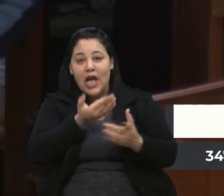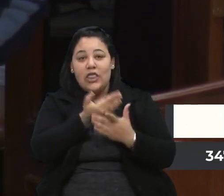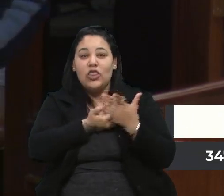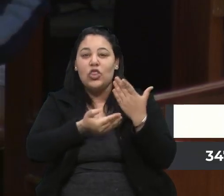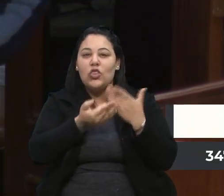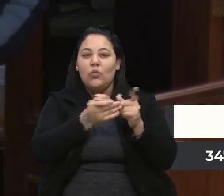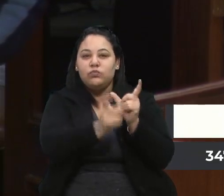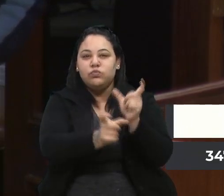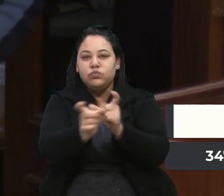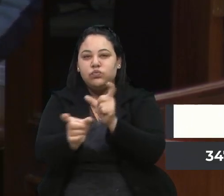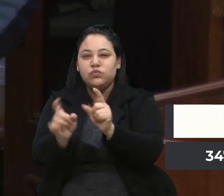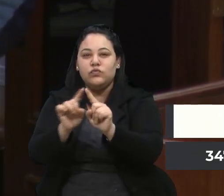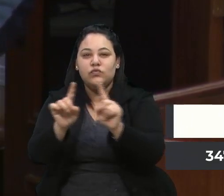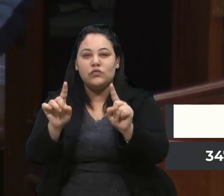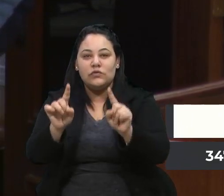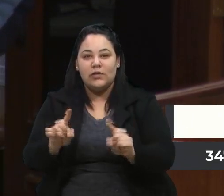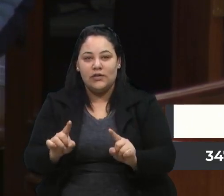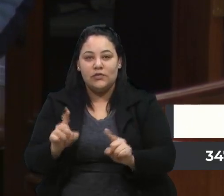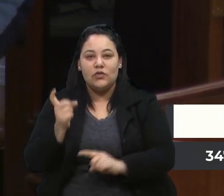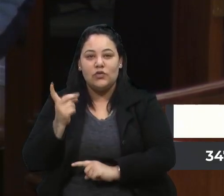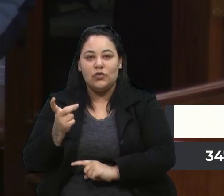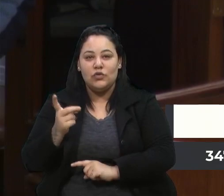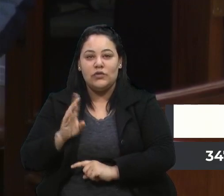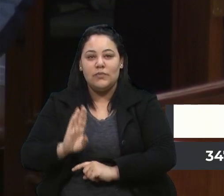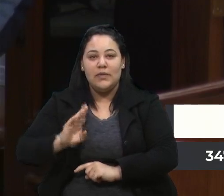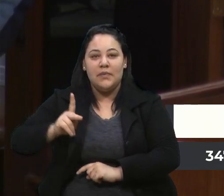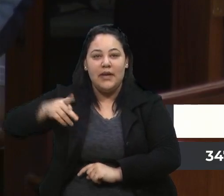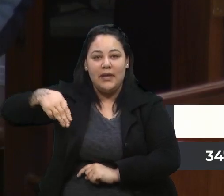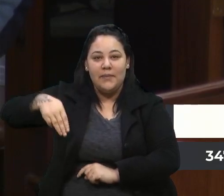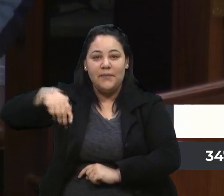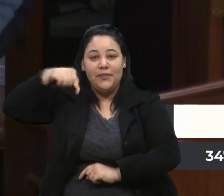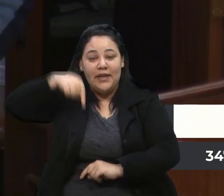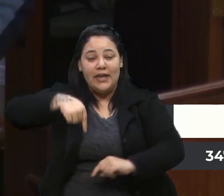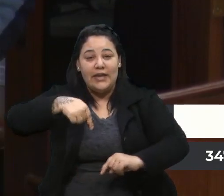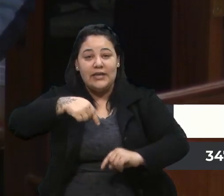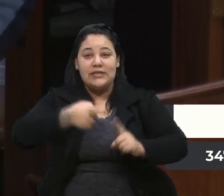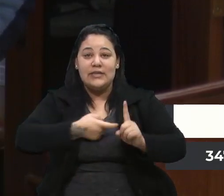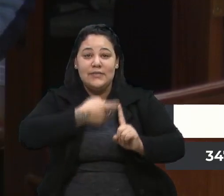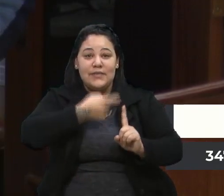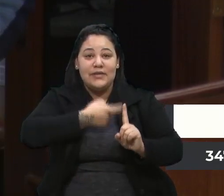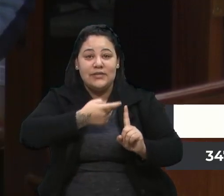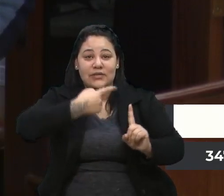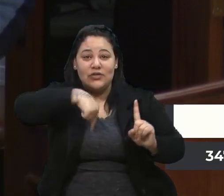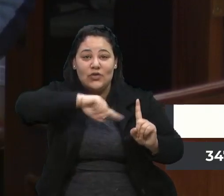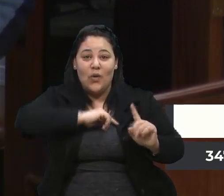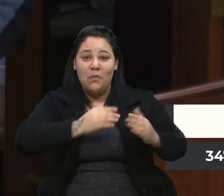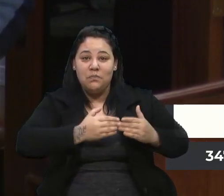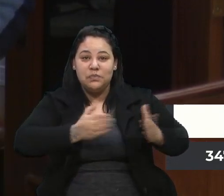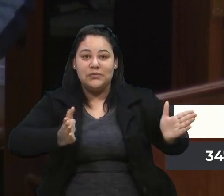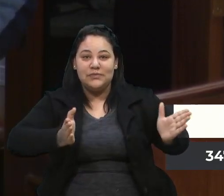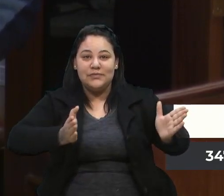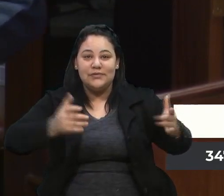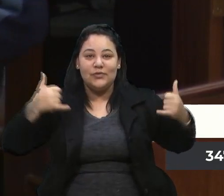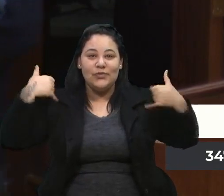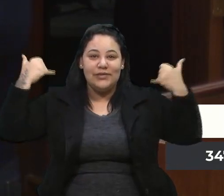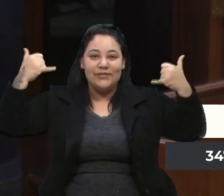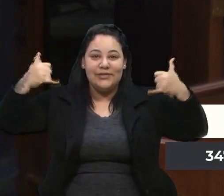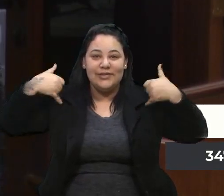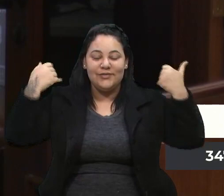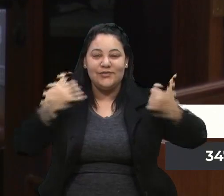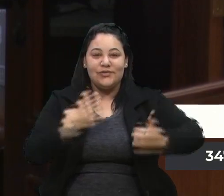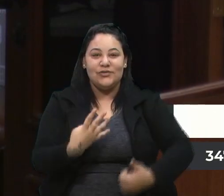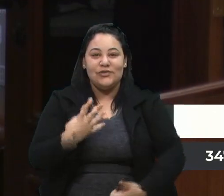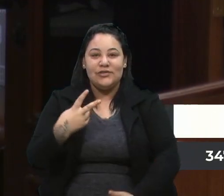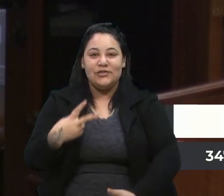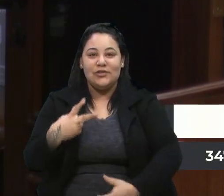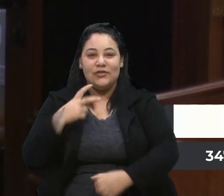BPM, por esse mês que nós abrimos o aniversário de 49 anos, com várias atividades lá no 12, e o 12,